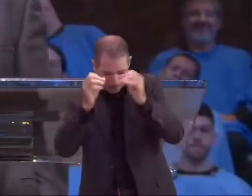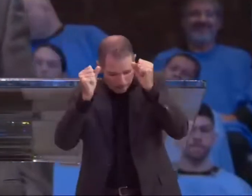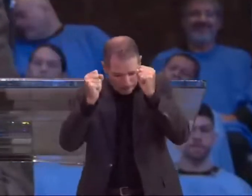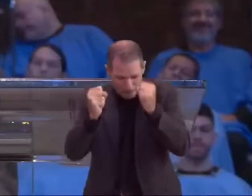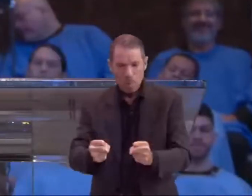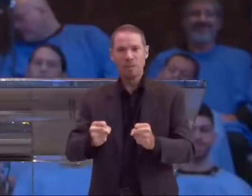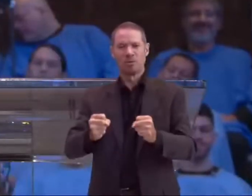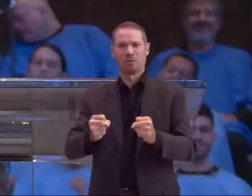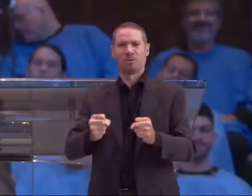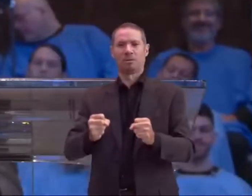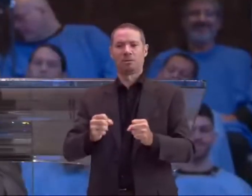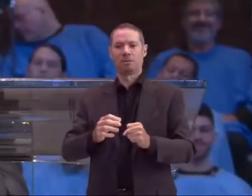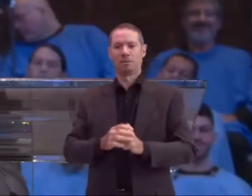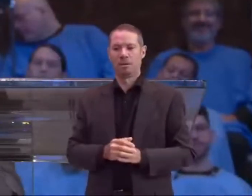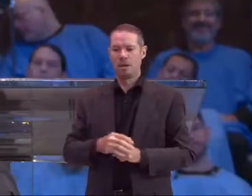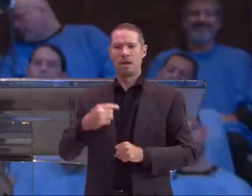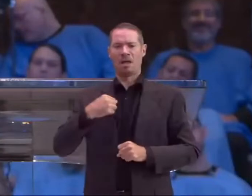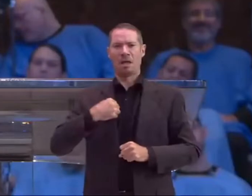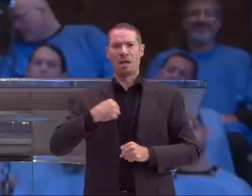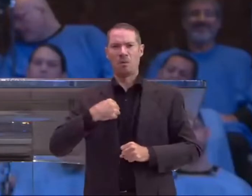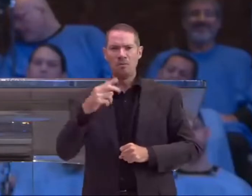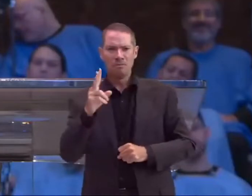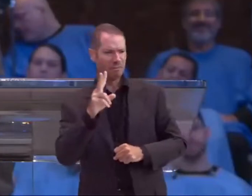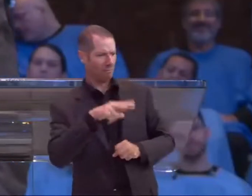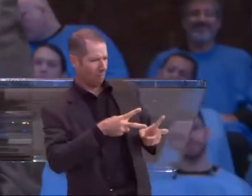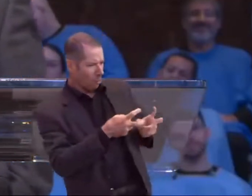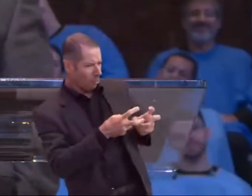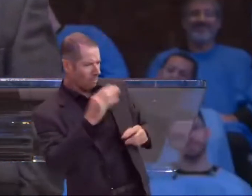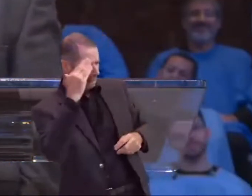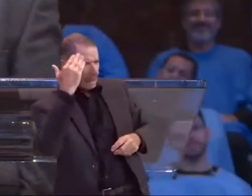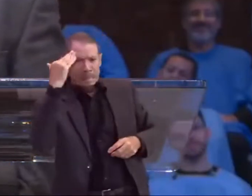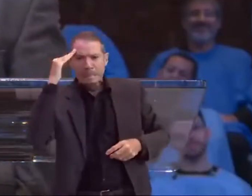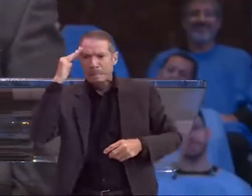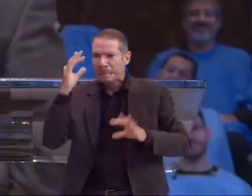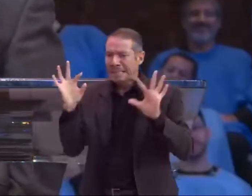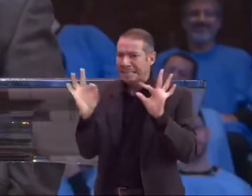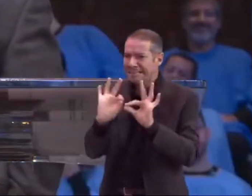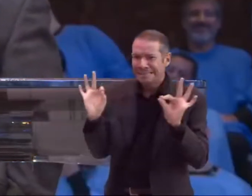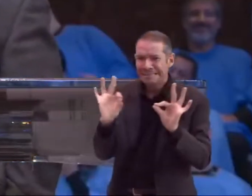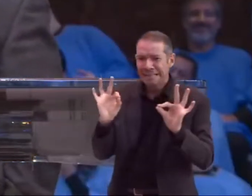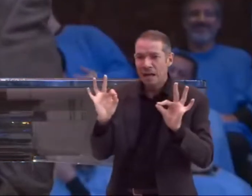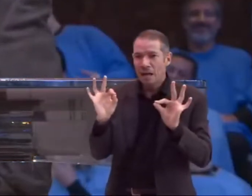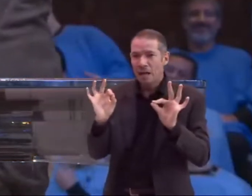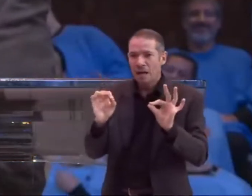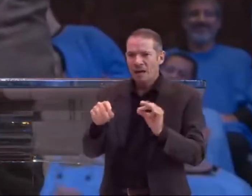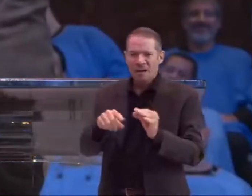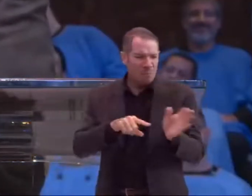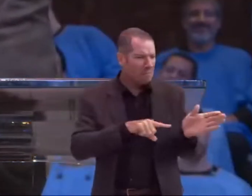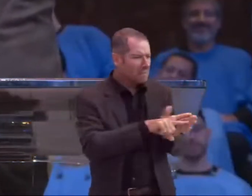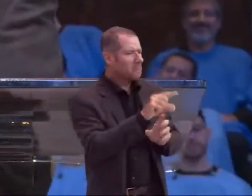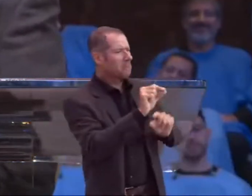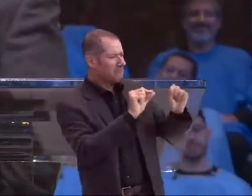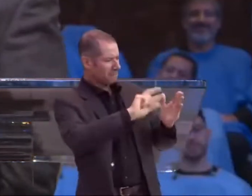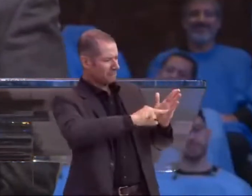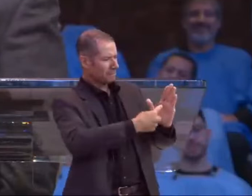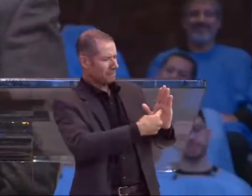poderosa. E eu fiquei olhando para o homem e não entendi nada. E eu perguntei, mas o que o senhor quer